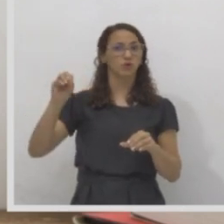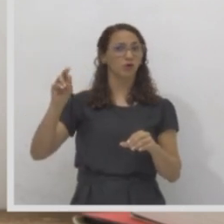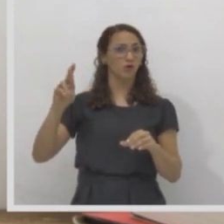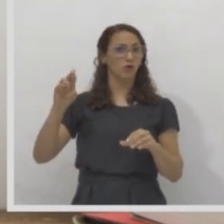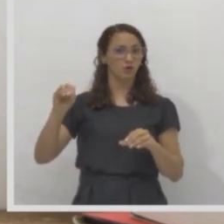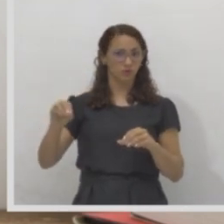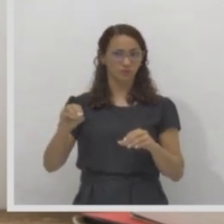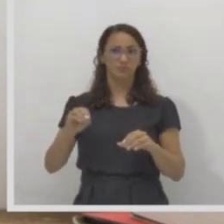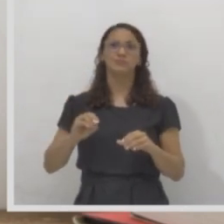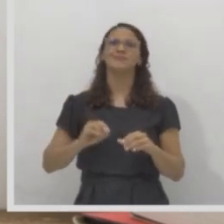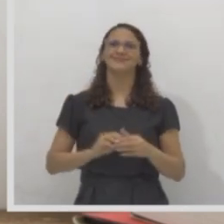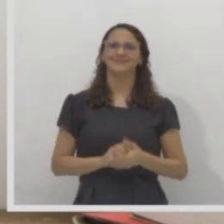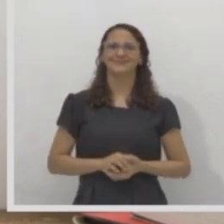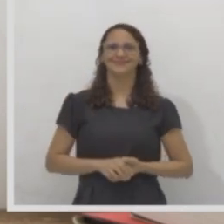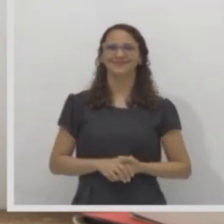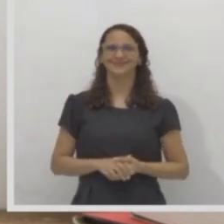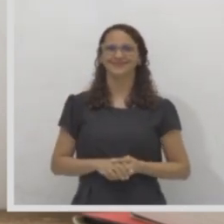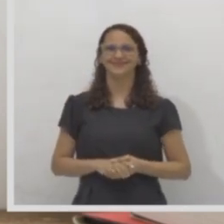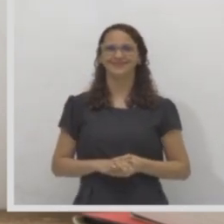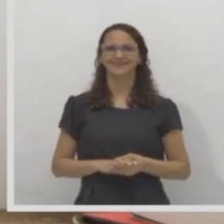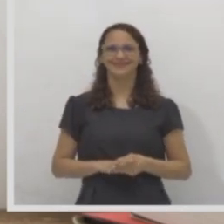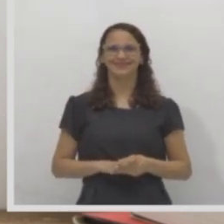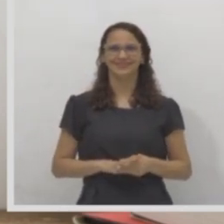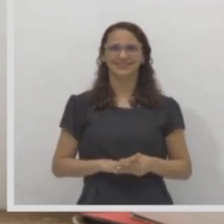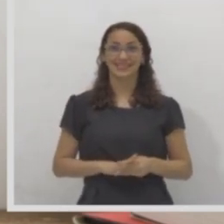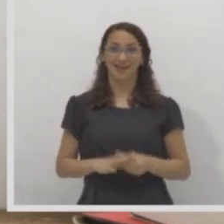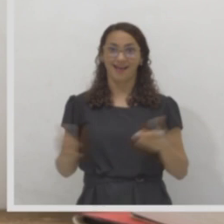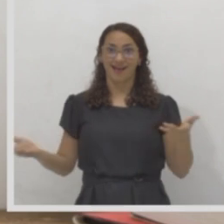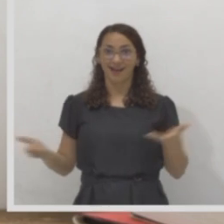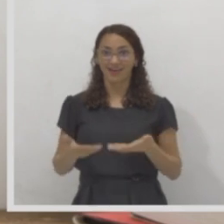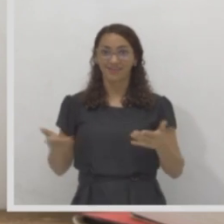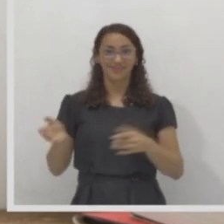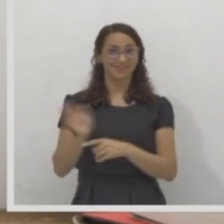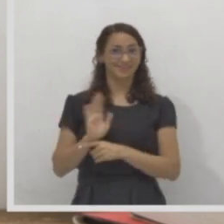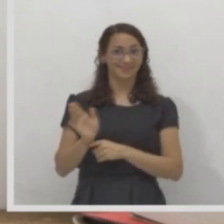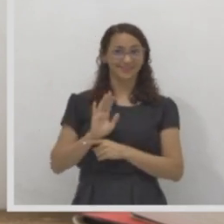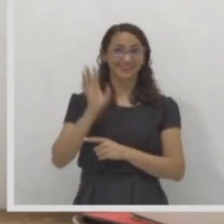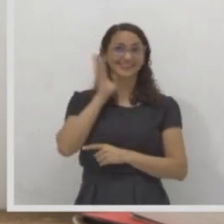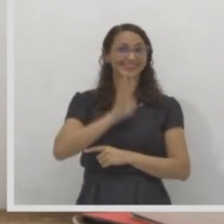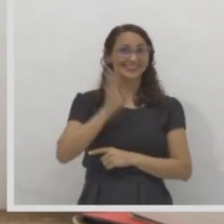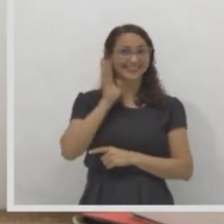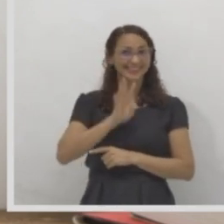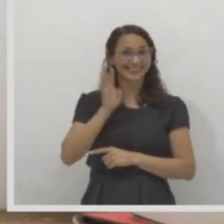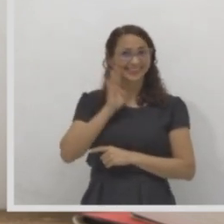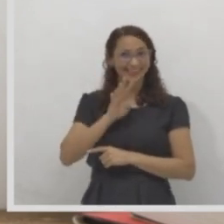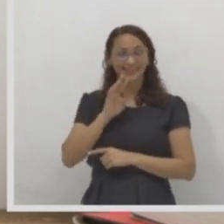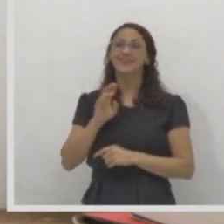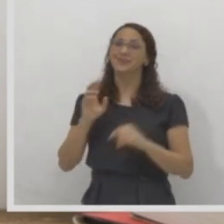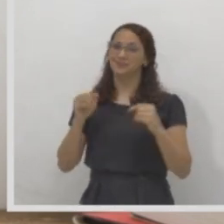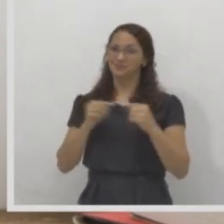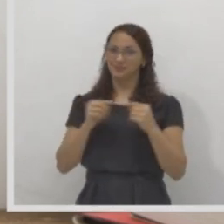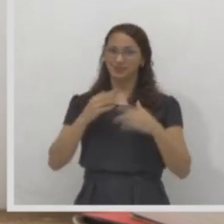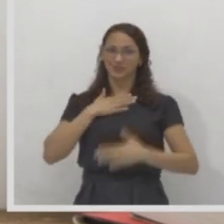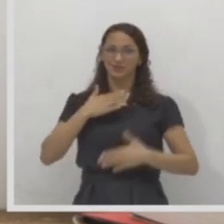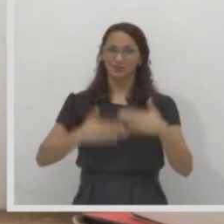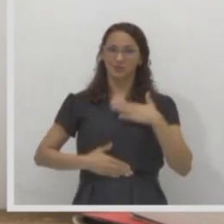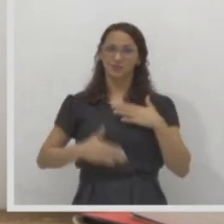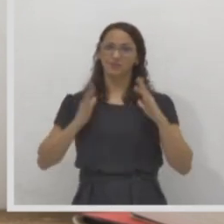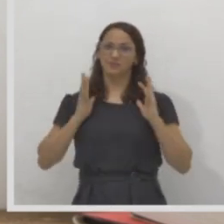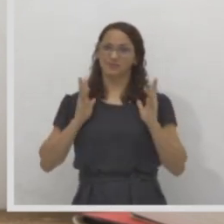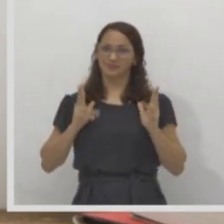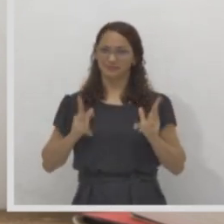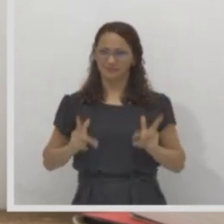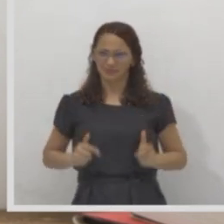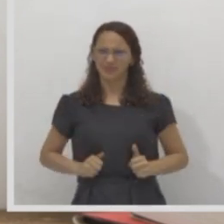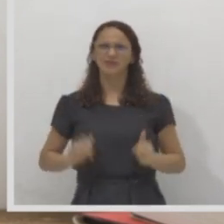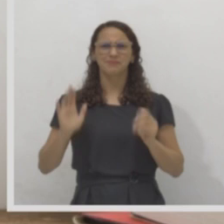aula. Ah, agora chegou a hora de um vídeo muito bacana que vai falar sobre a higiene do corpo. Nós já falamos dele em